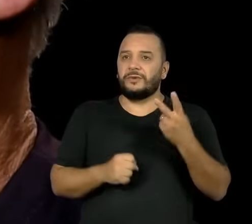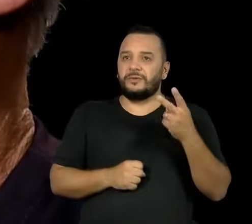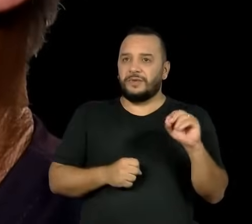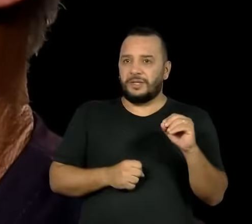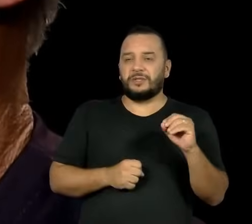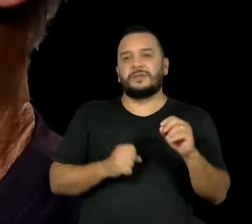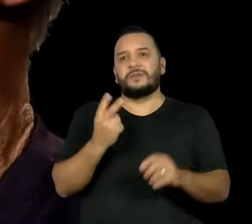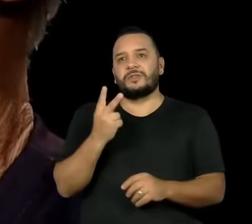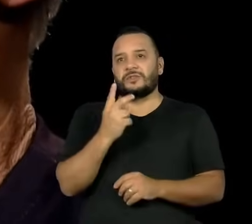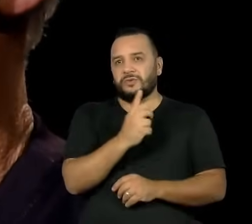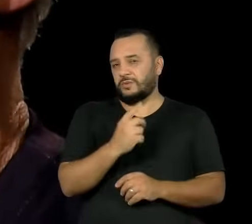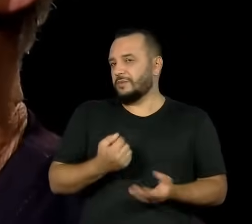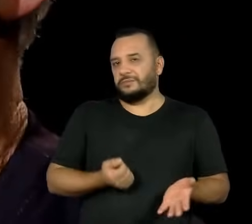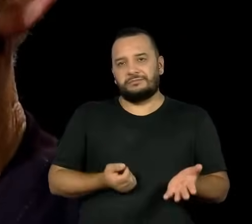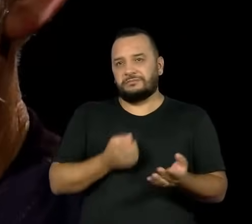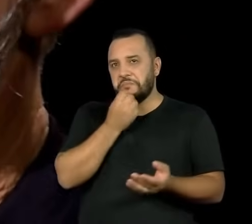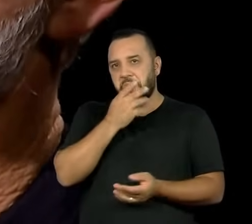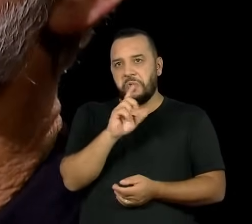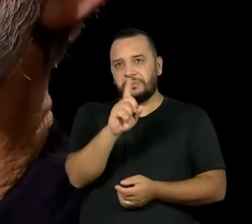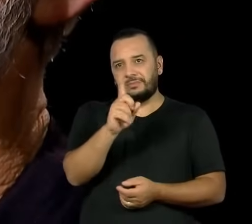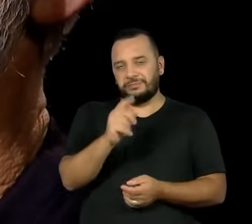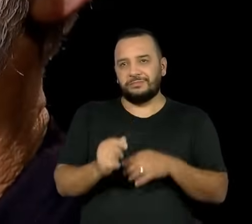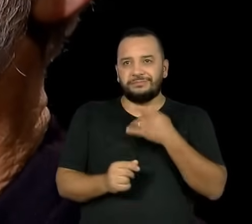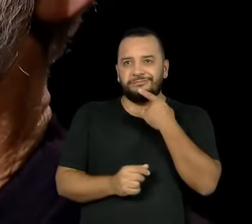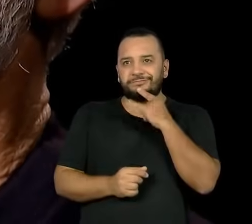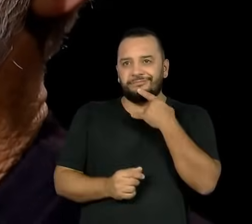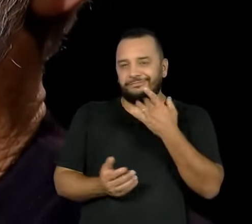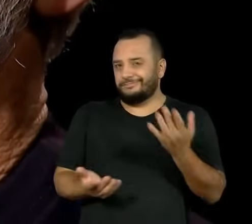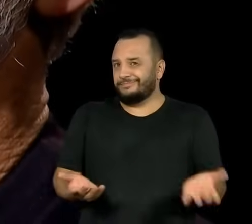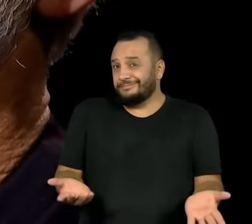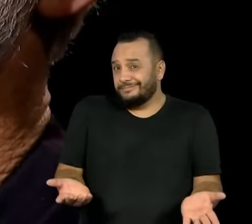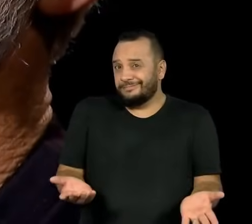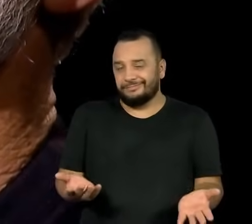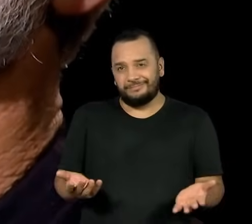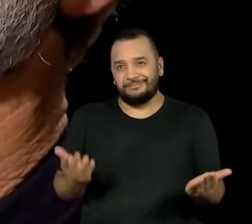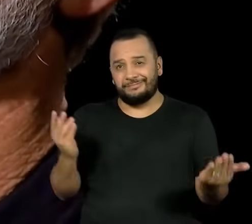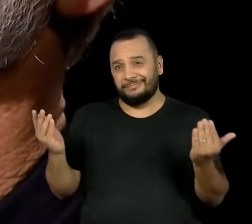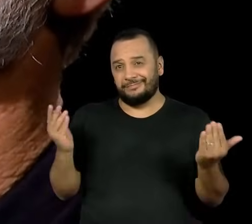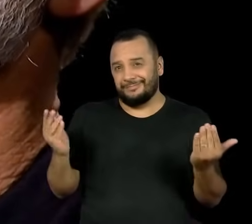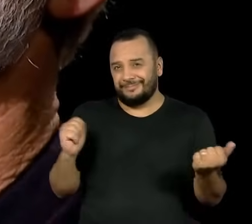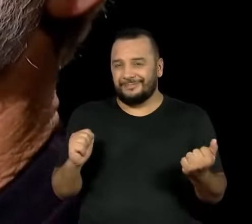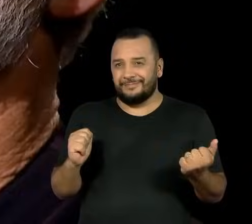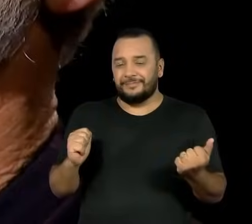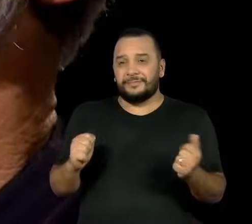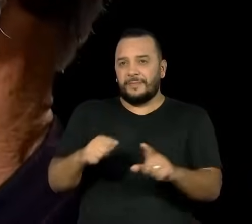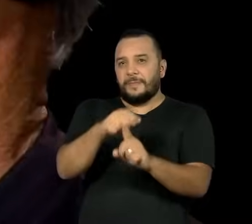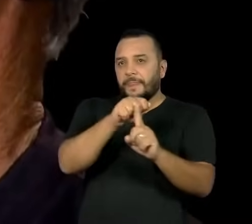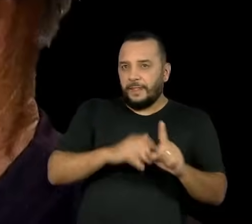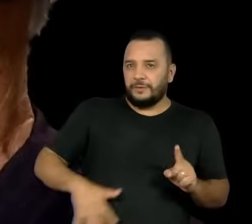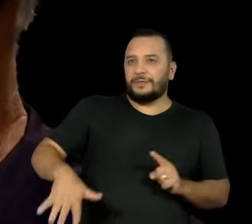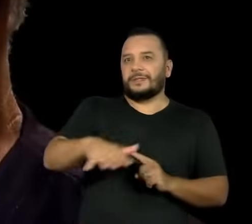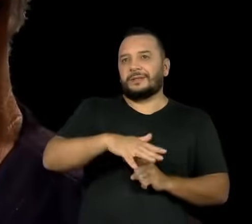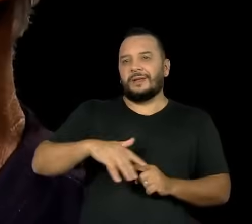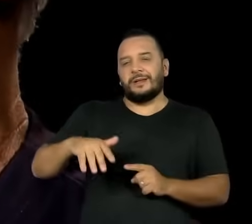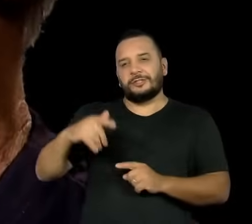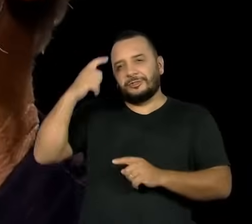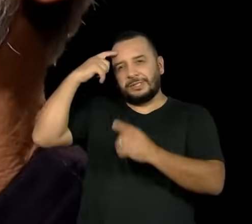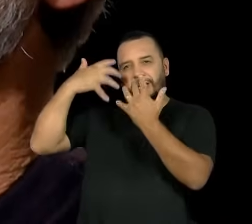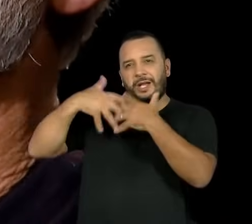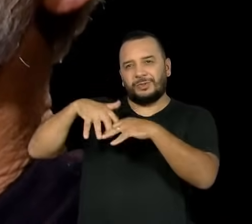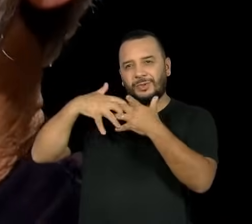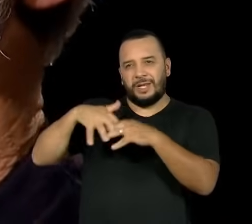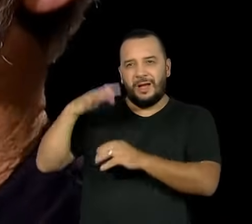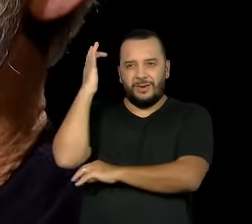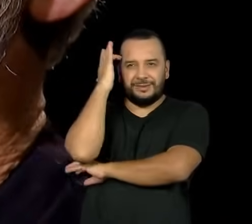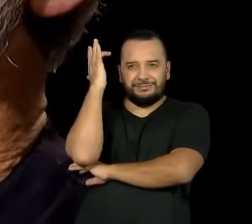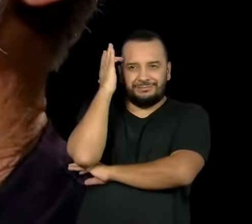anos faça uso daquela substância. Eu acho que dentro de uma sociedade mais racional, por assim dizer,